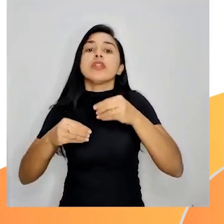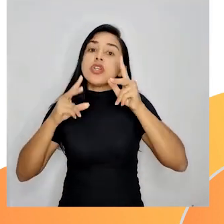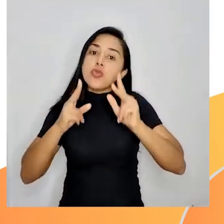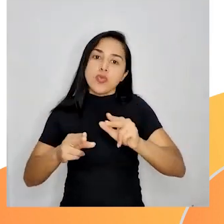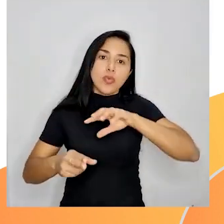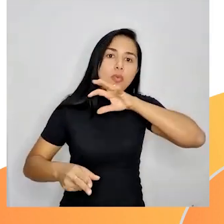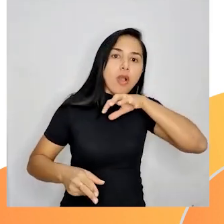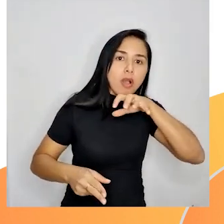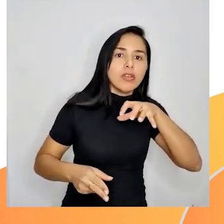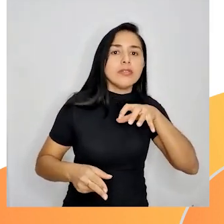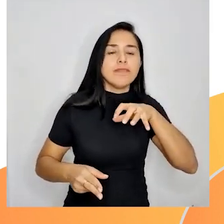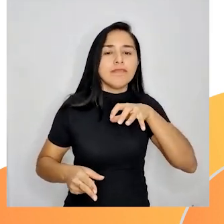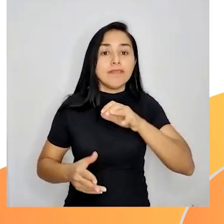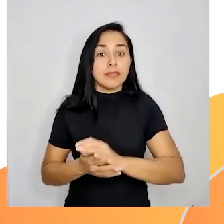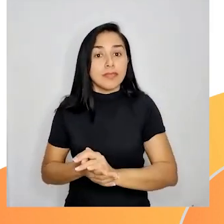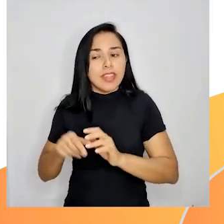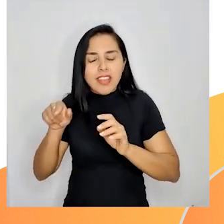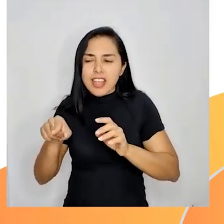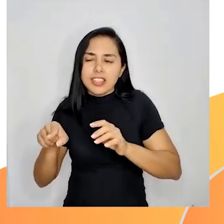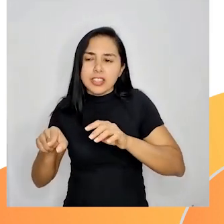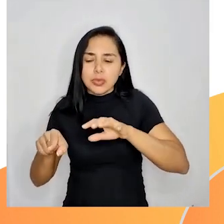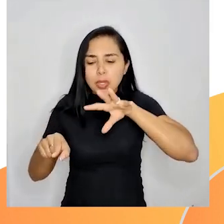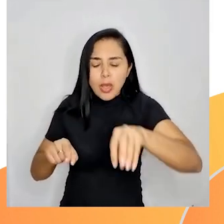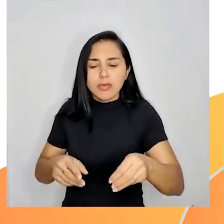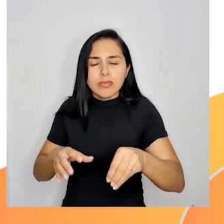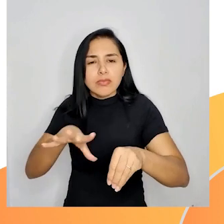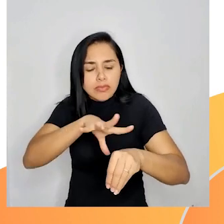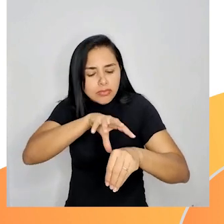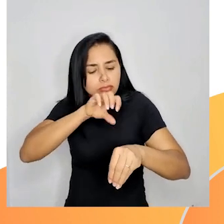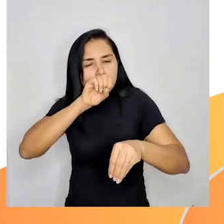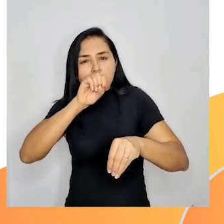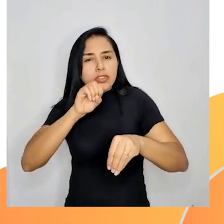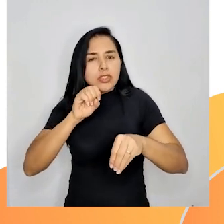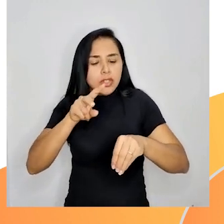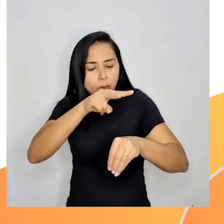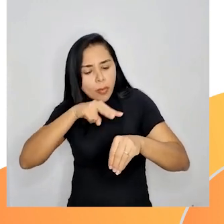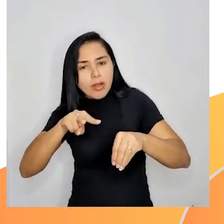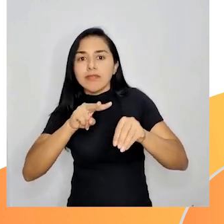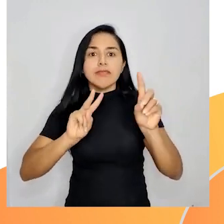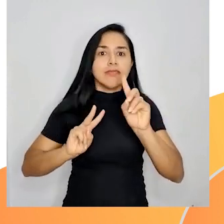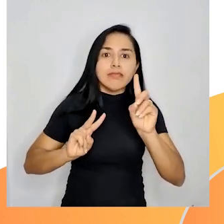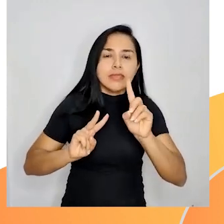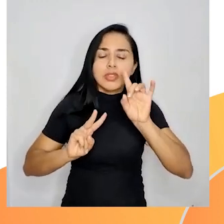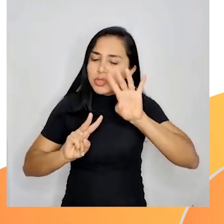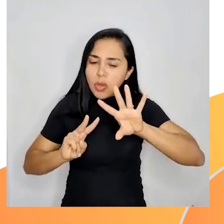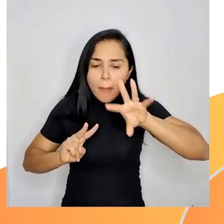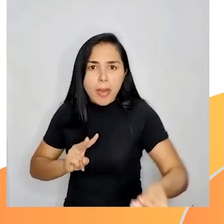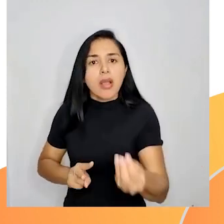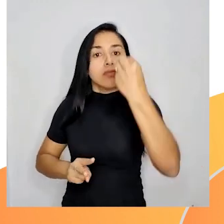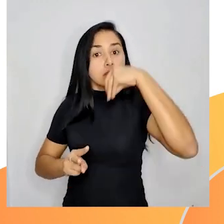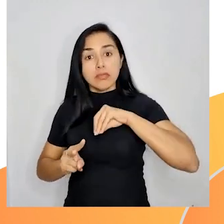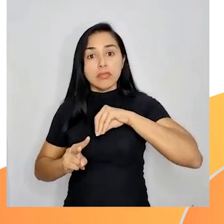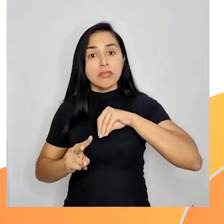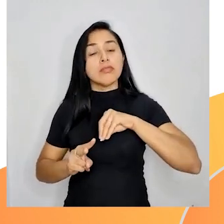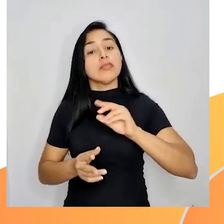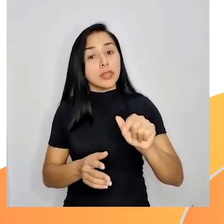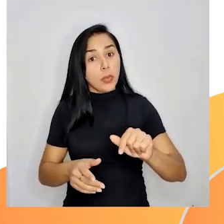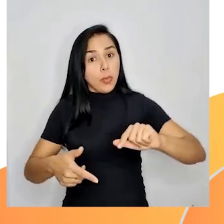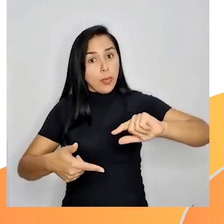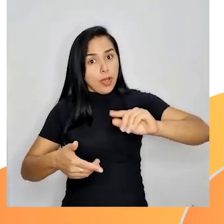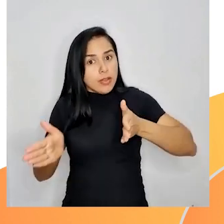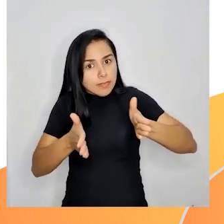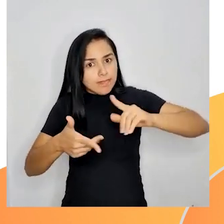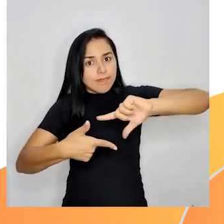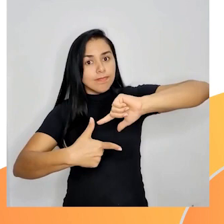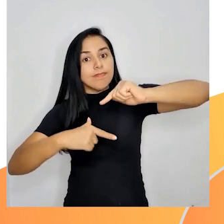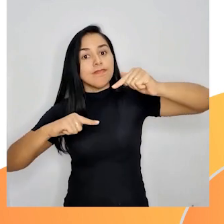não cheira, ele não tem tempo para cheirar, ele engole com voracidade. Então, o modernismo, ele vai ater-se